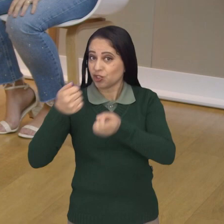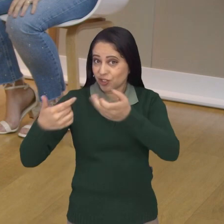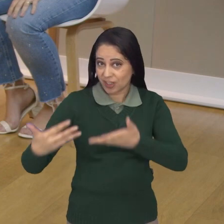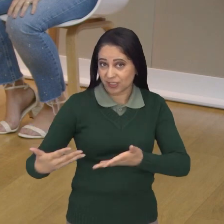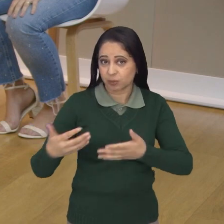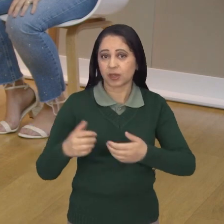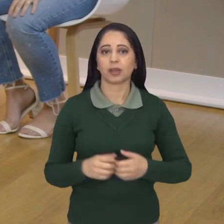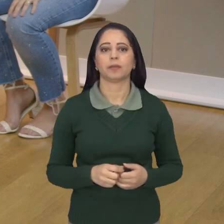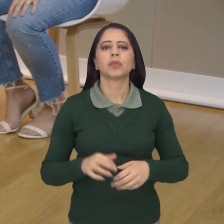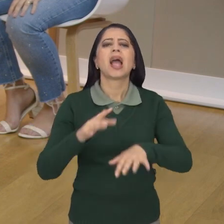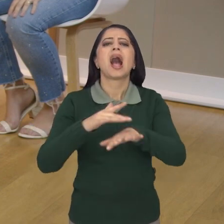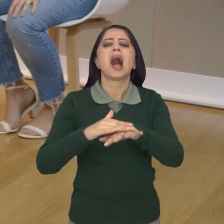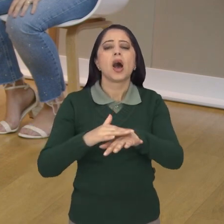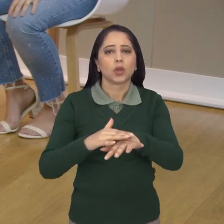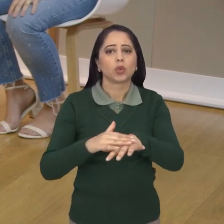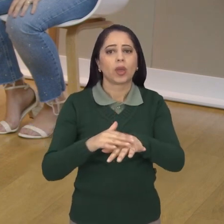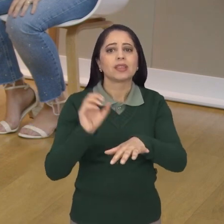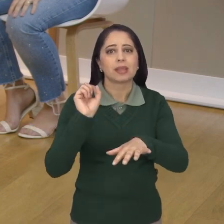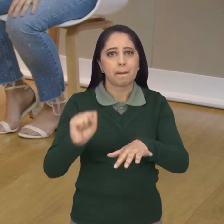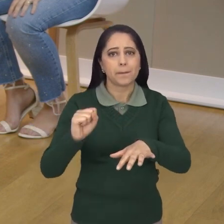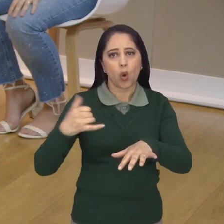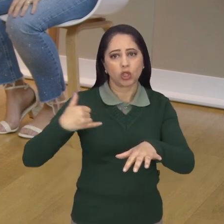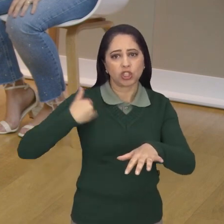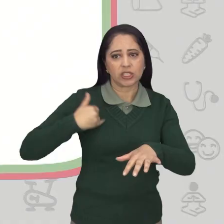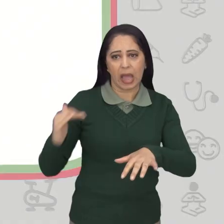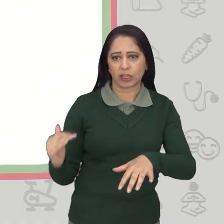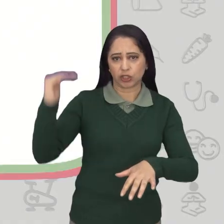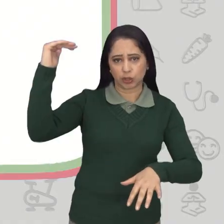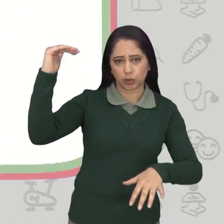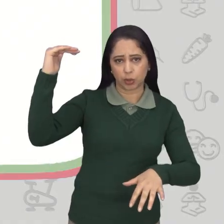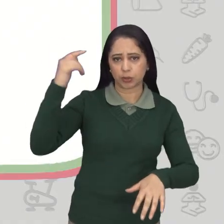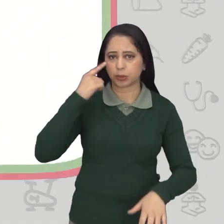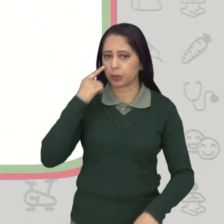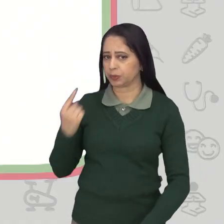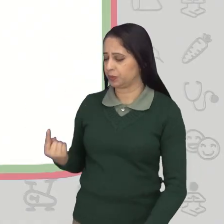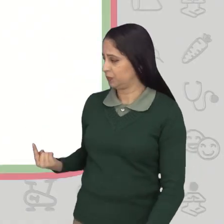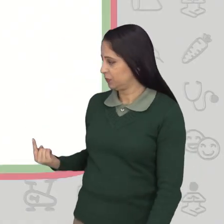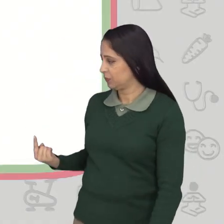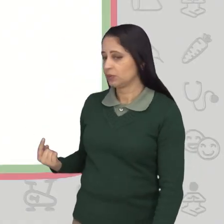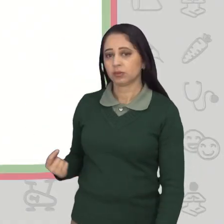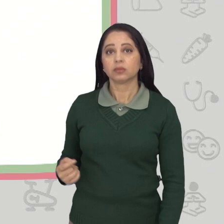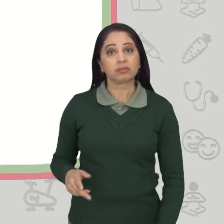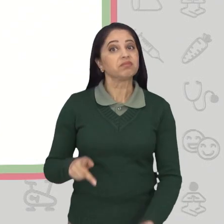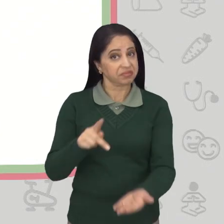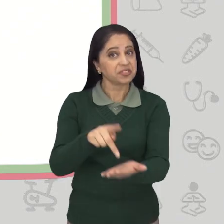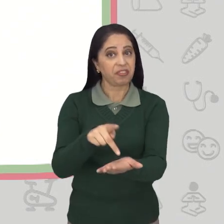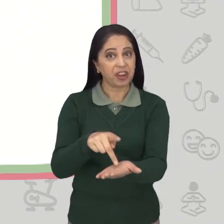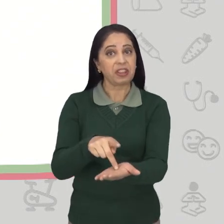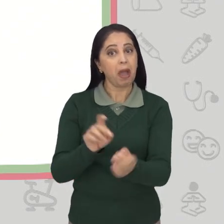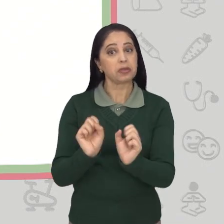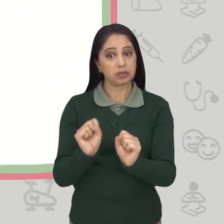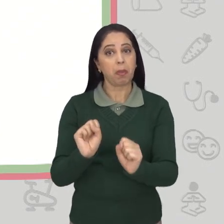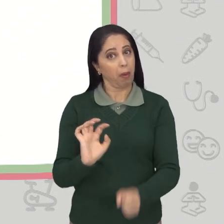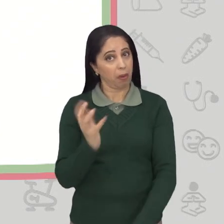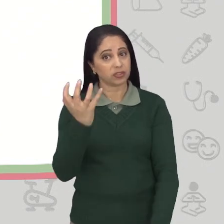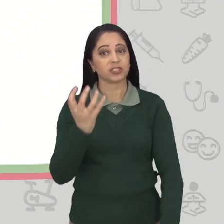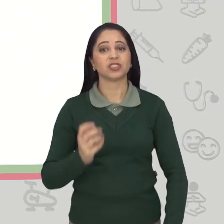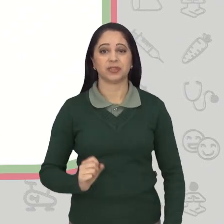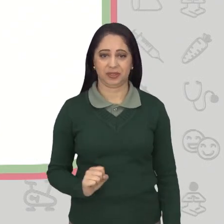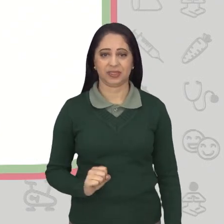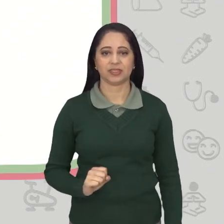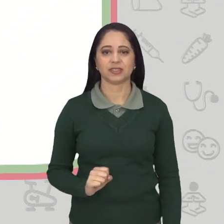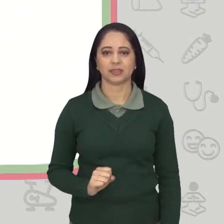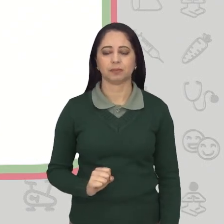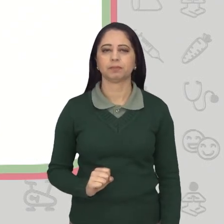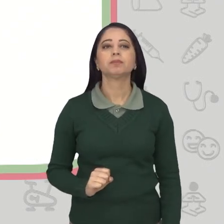Tati. A doença celíaca pode surgir na idade adulta? Sim, verdade. É verdade? Né? É verdade, vamos